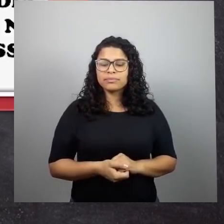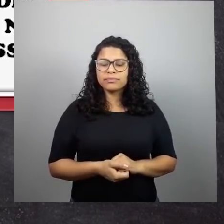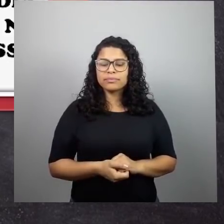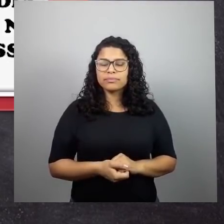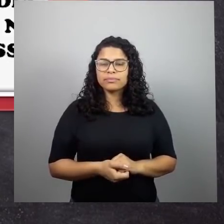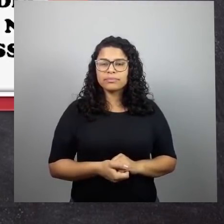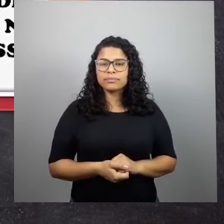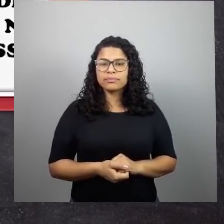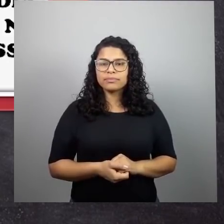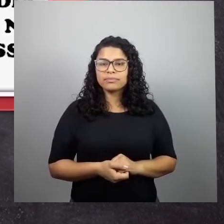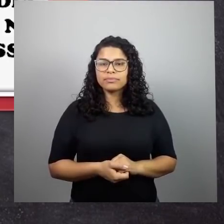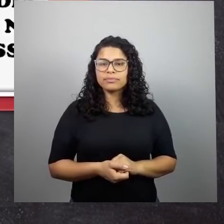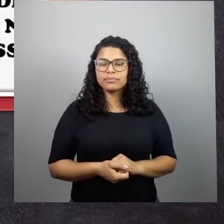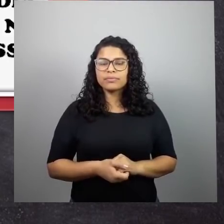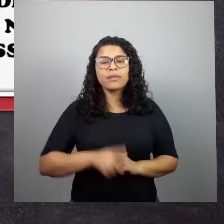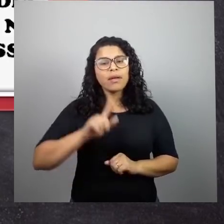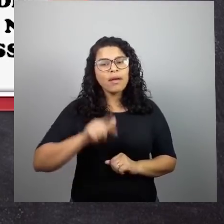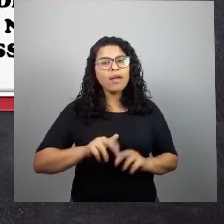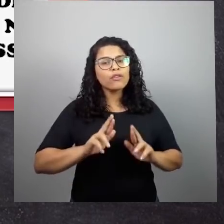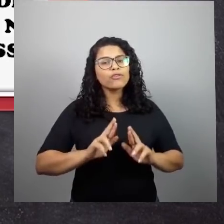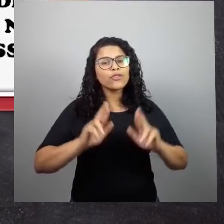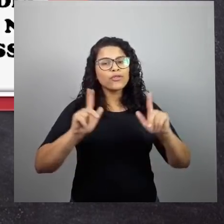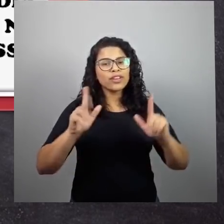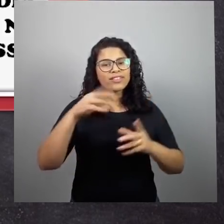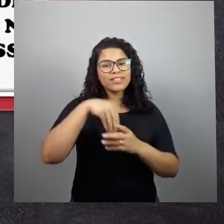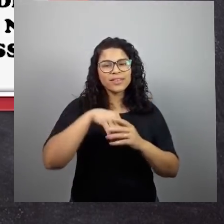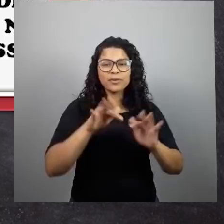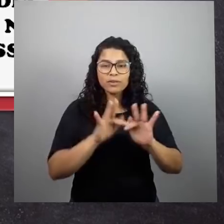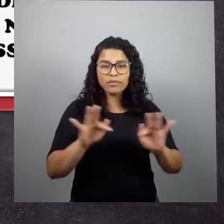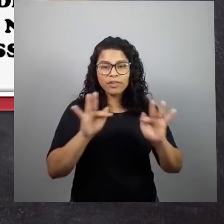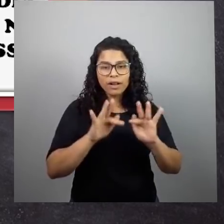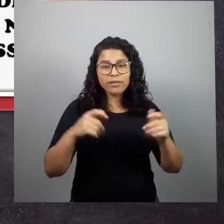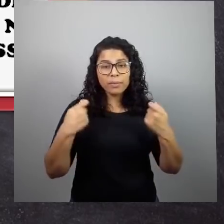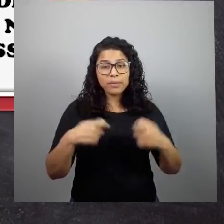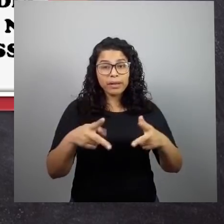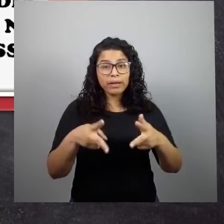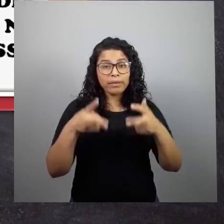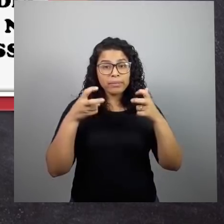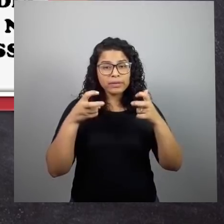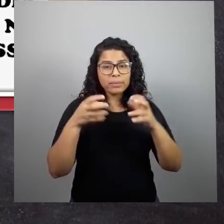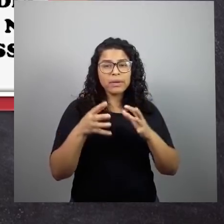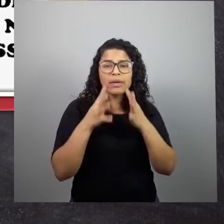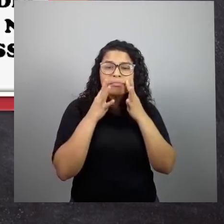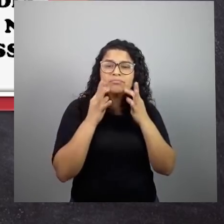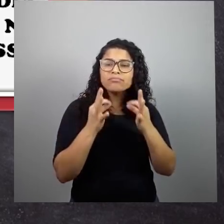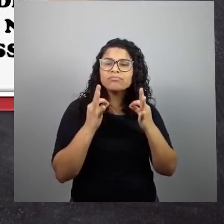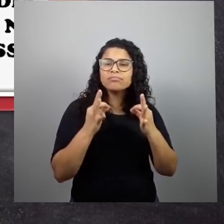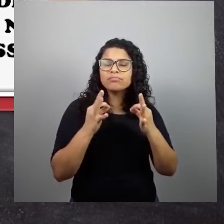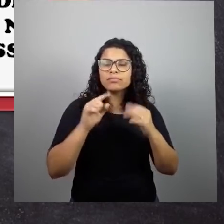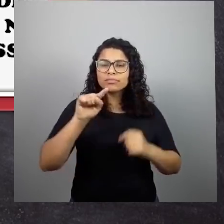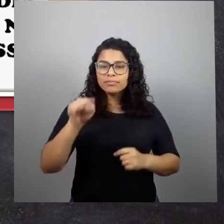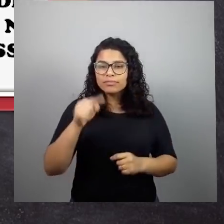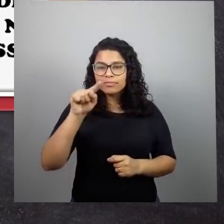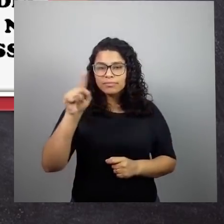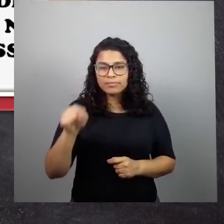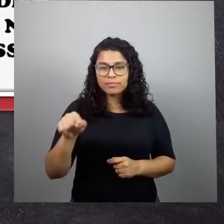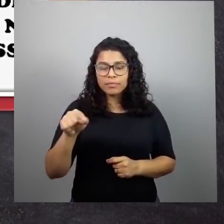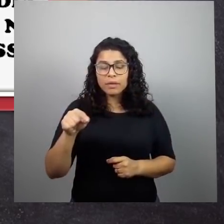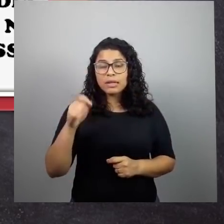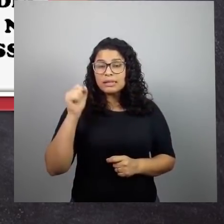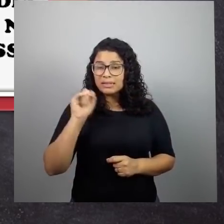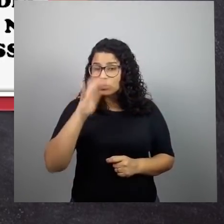Isso é o que a pontuação faz de diferença nas frases. Se a gente não sabe interpretar